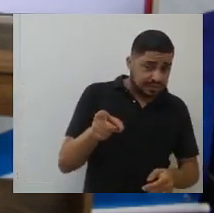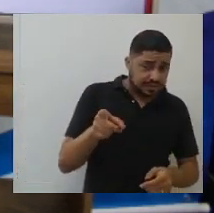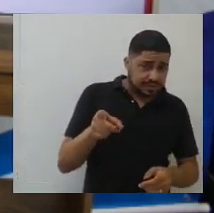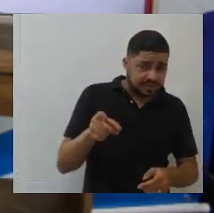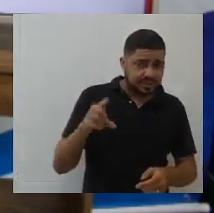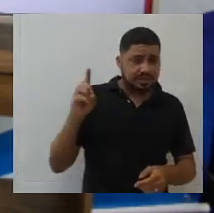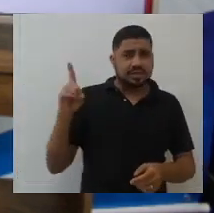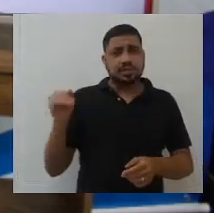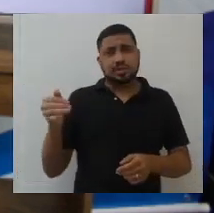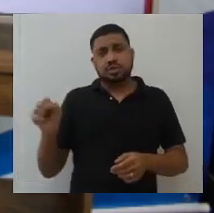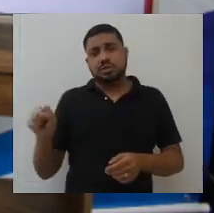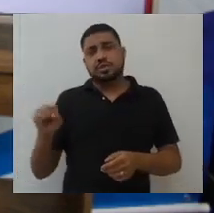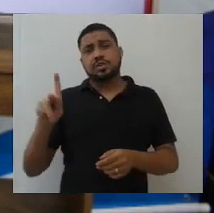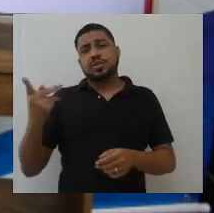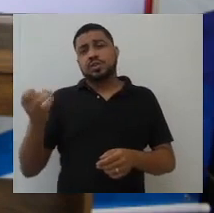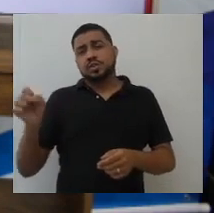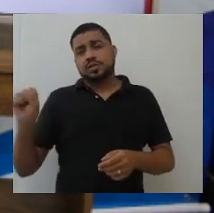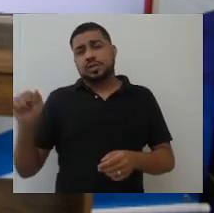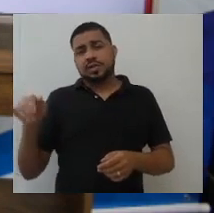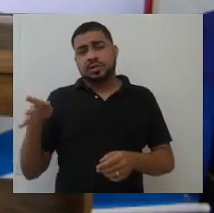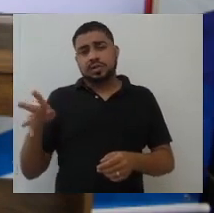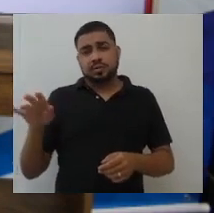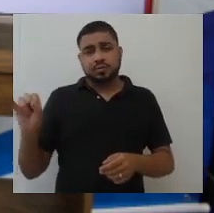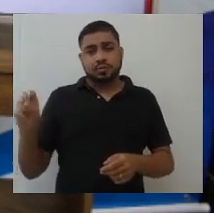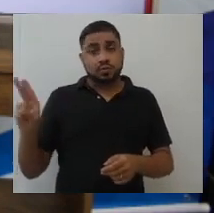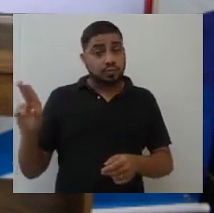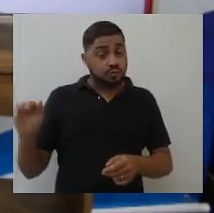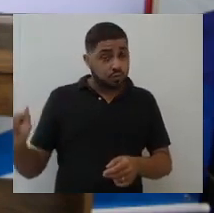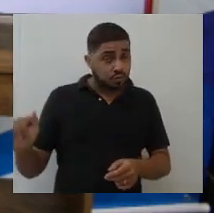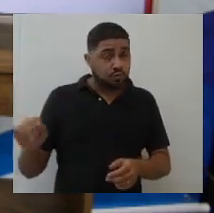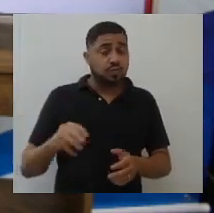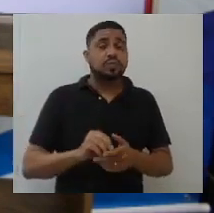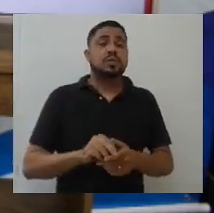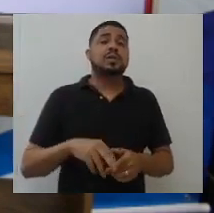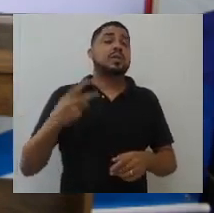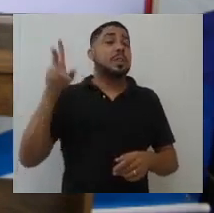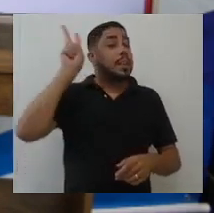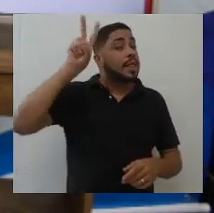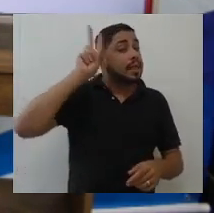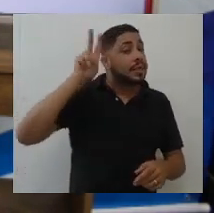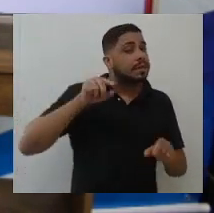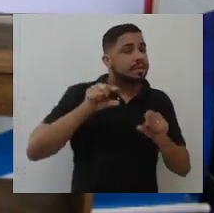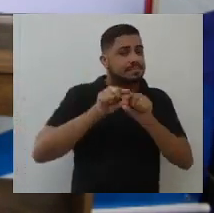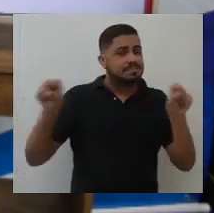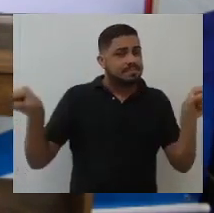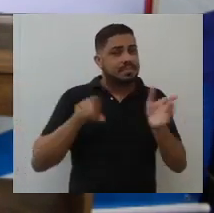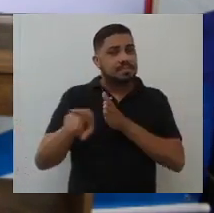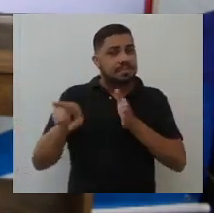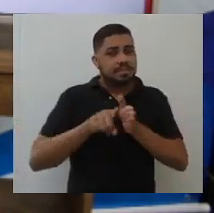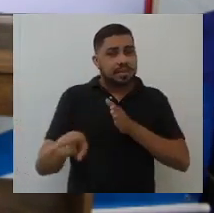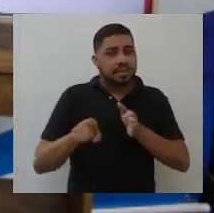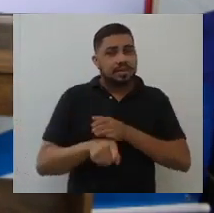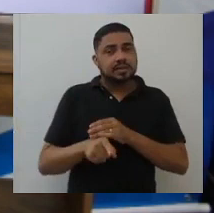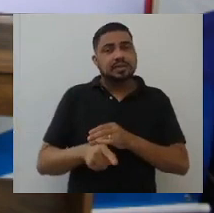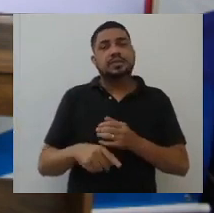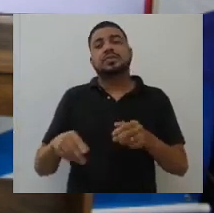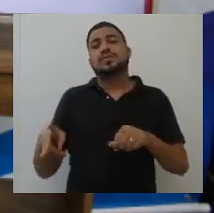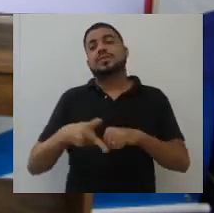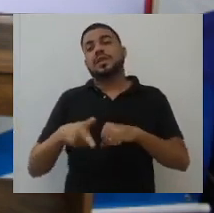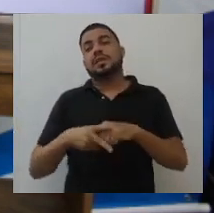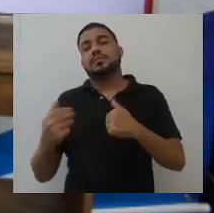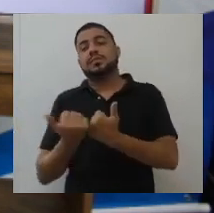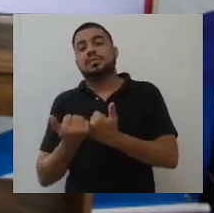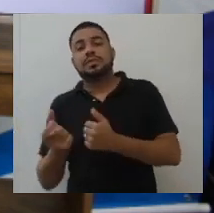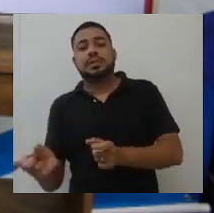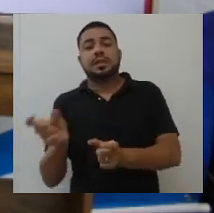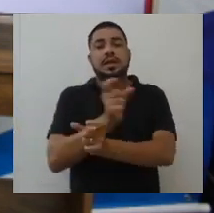she like you? Does she like you? Então, lembra, na hora da pergunta, de colocar o verbo auxiliar do ou das na